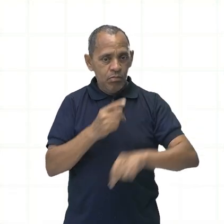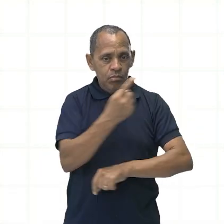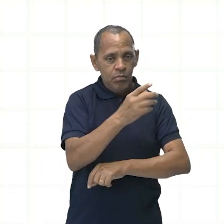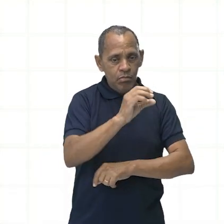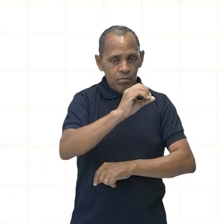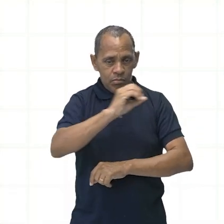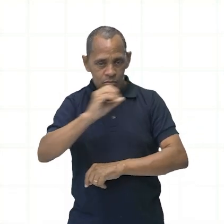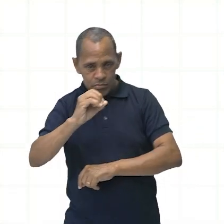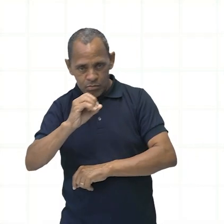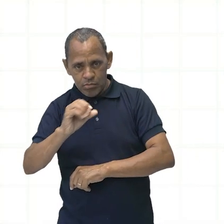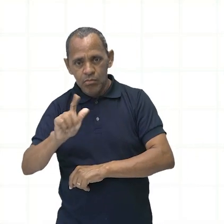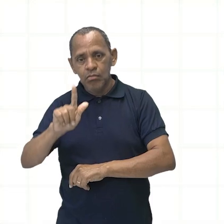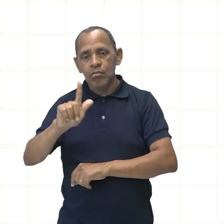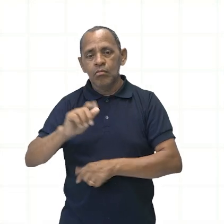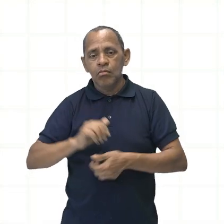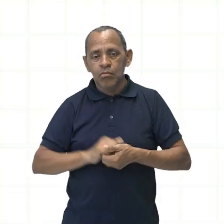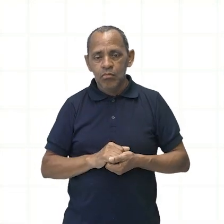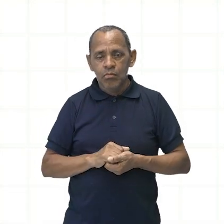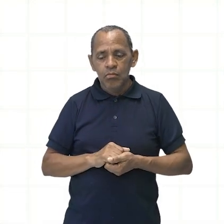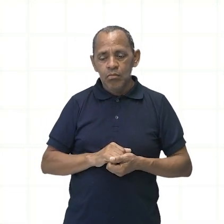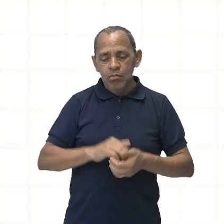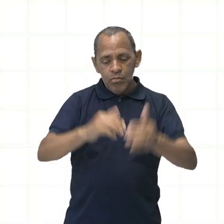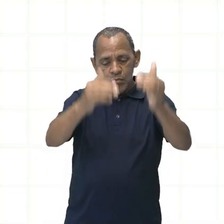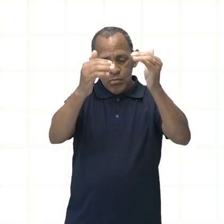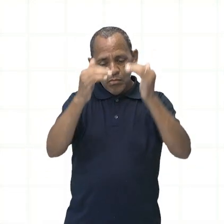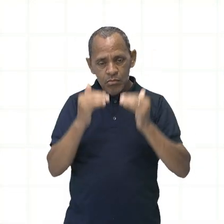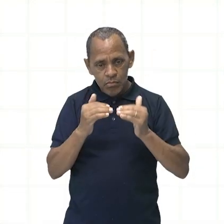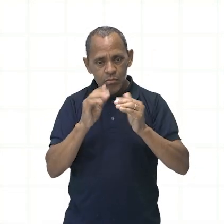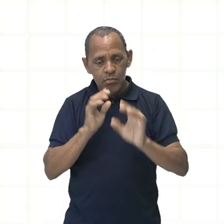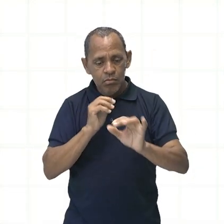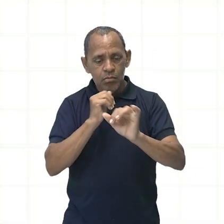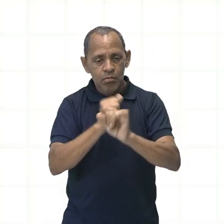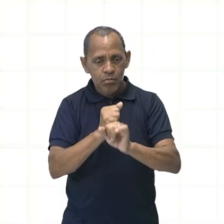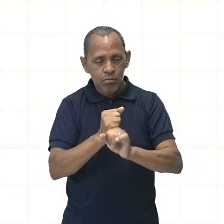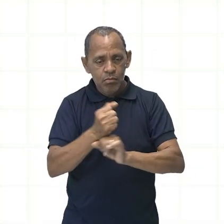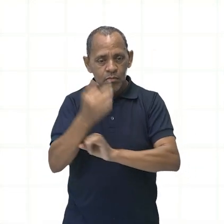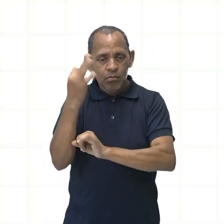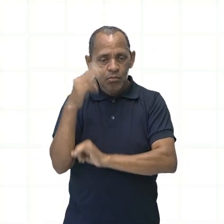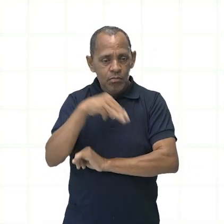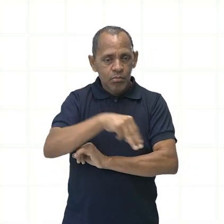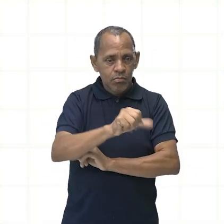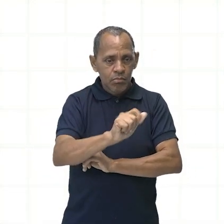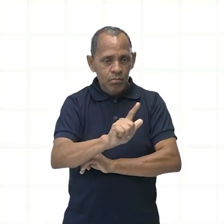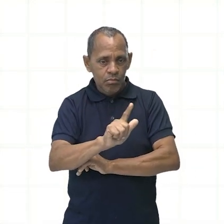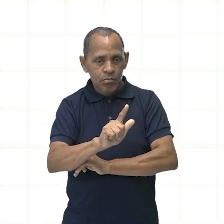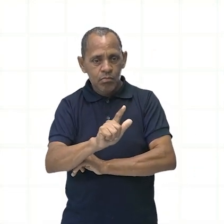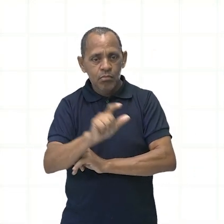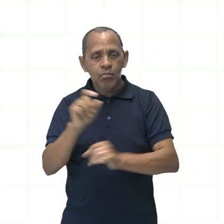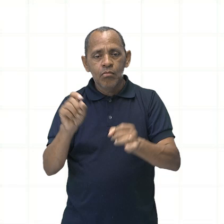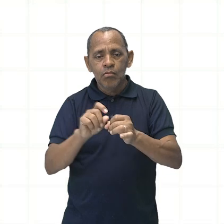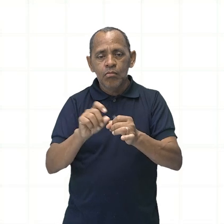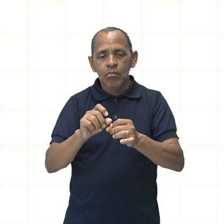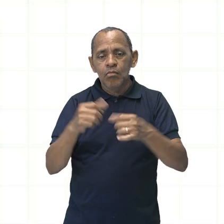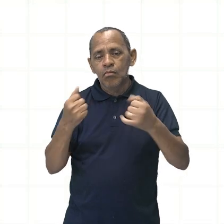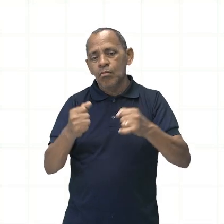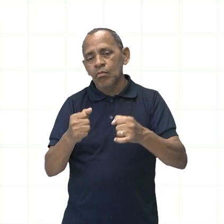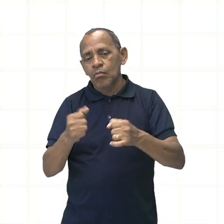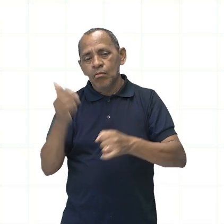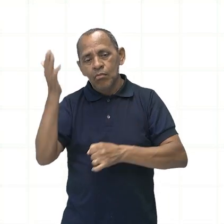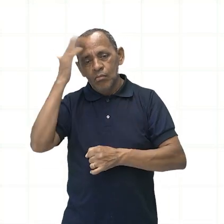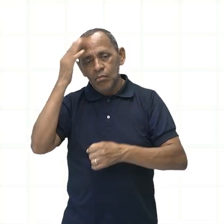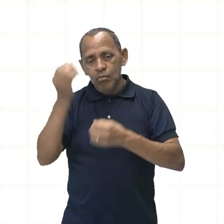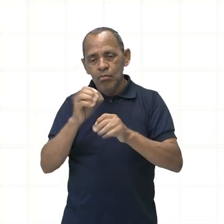A partir daqui, nós vamos para o terceiro passo, que é calcular o número de mols. Para fazermos isso, nós usamos